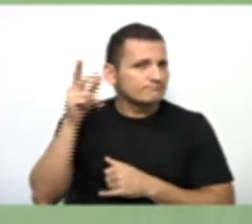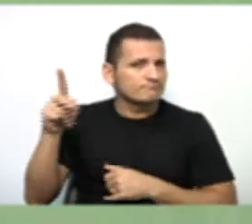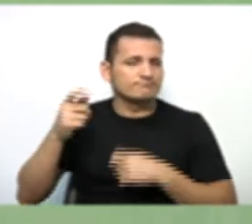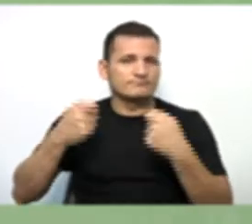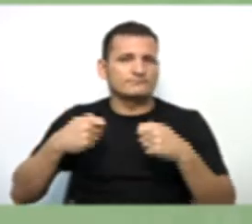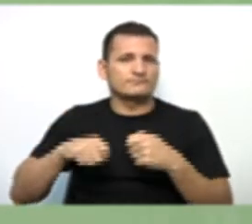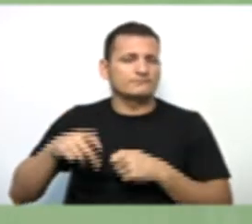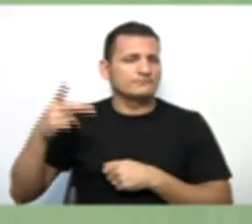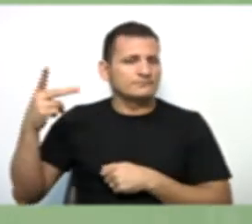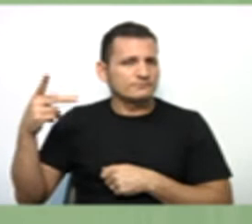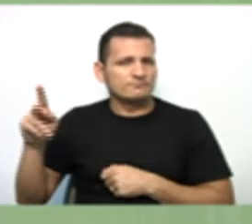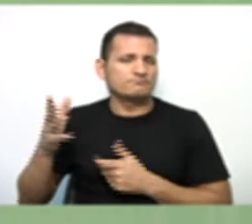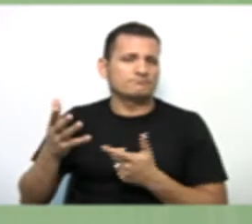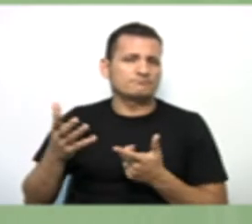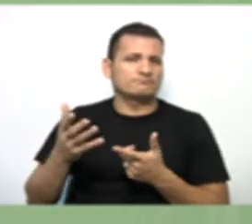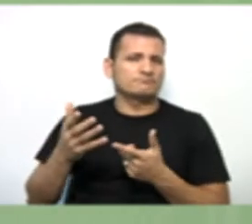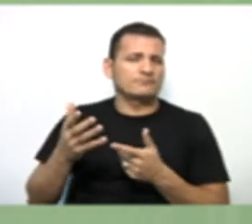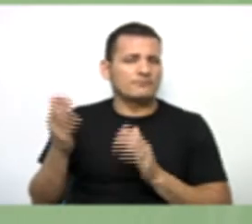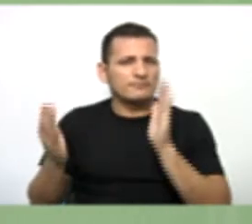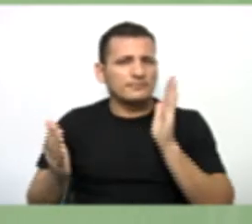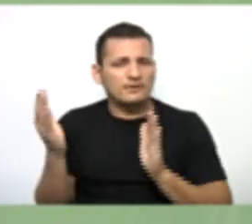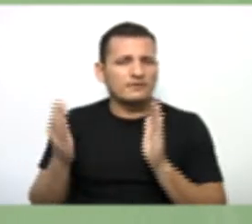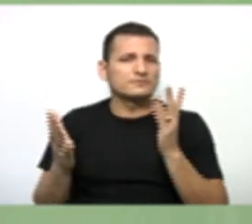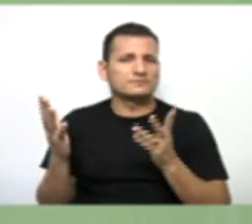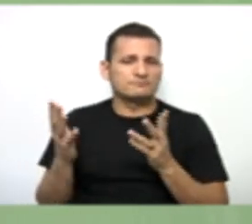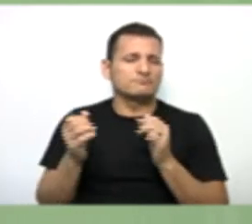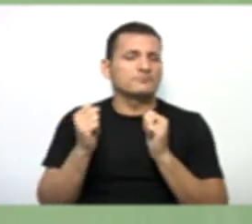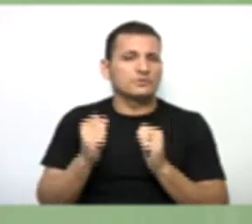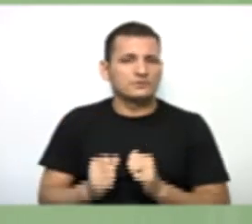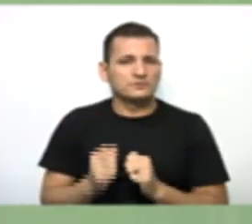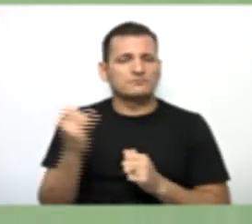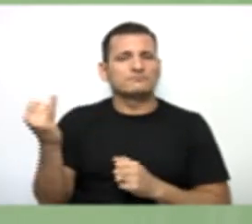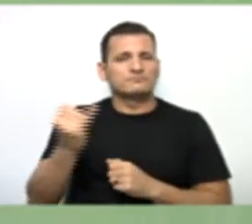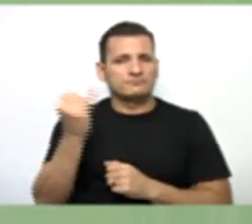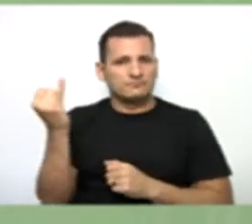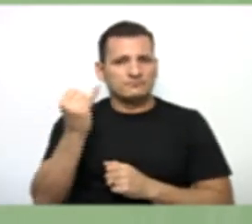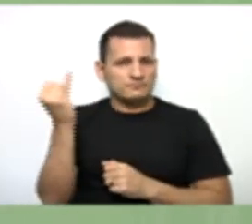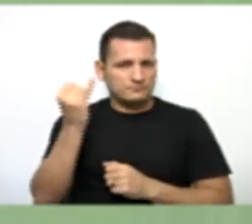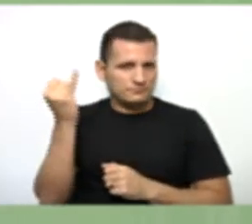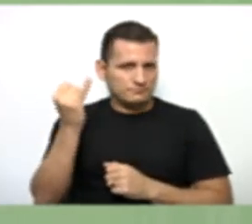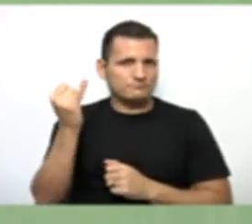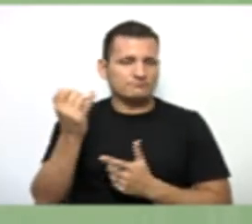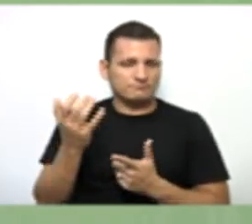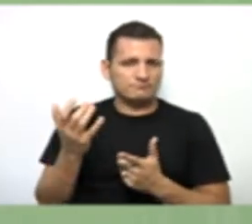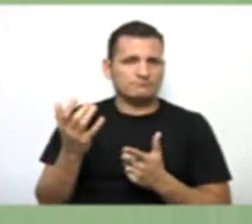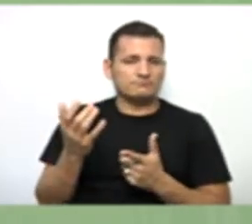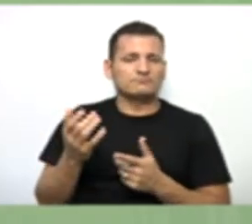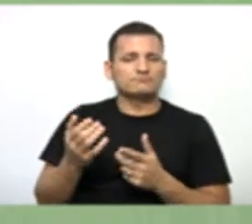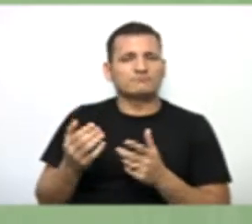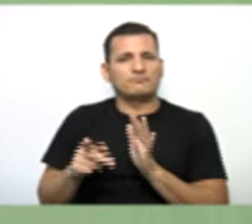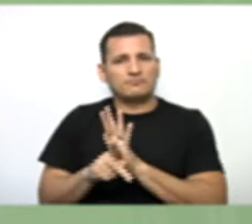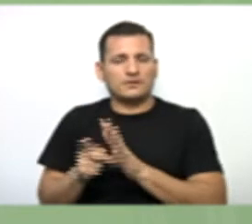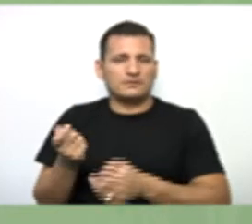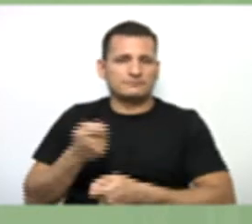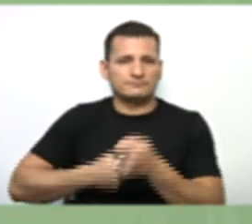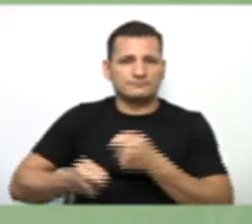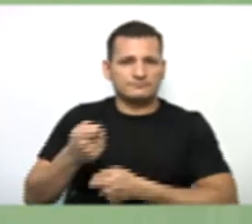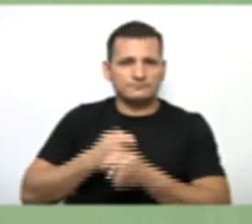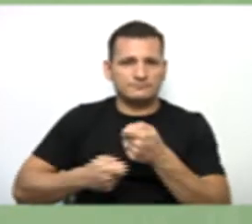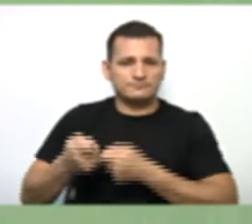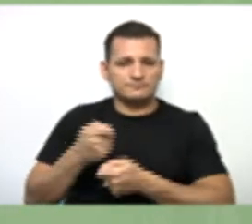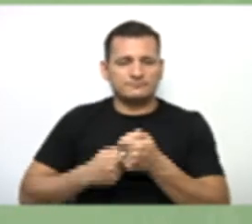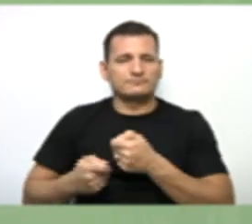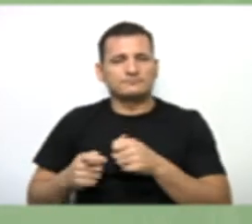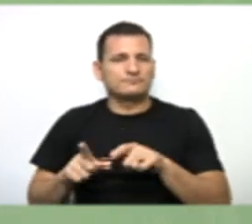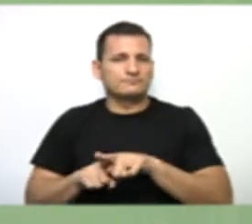necessidades, pressões, prazos, pode ser tão importante quanto para a negociação, quanto